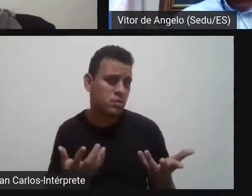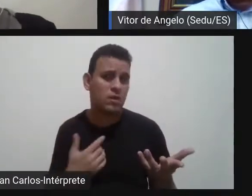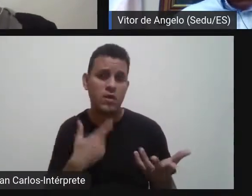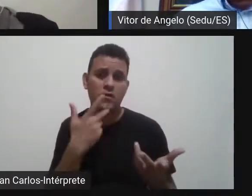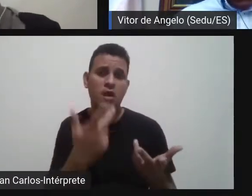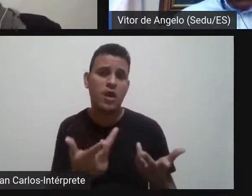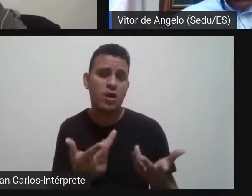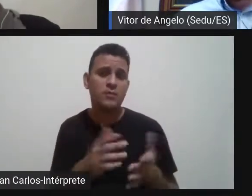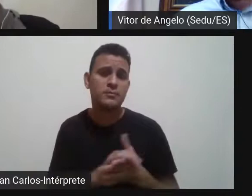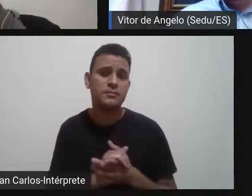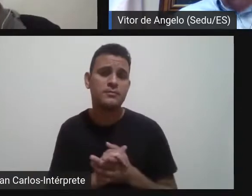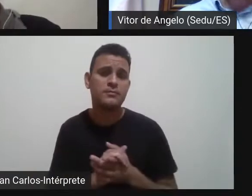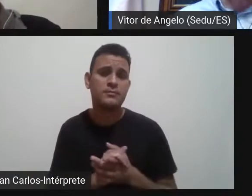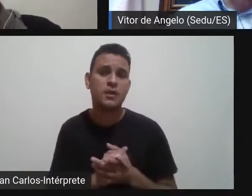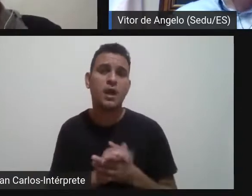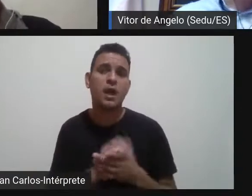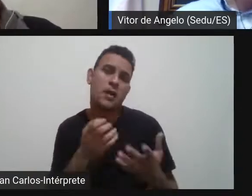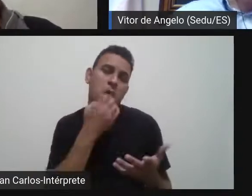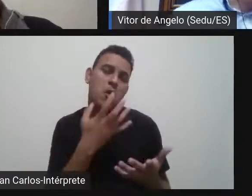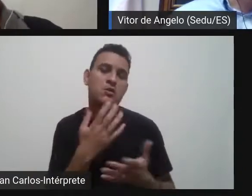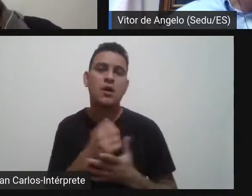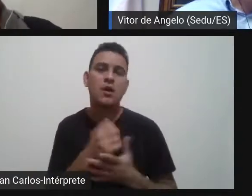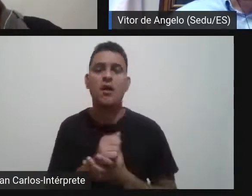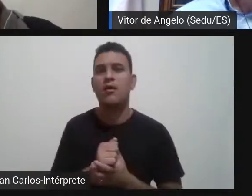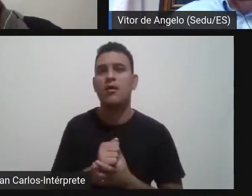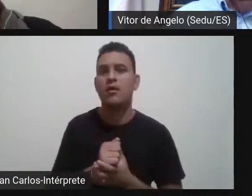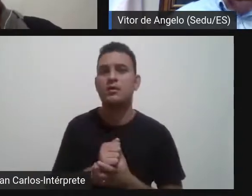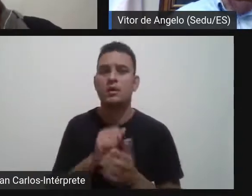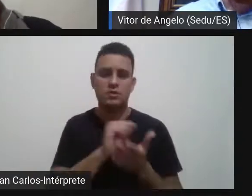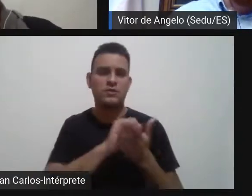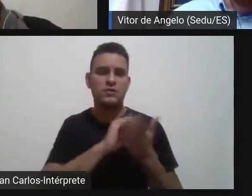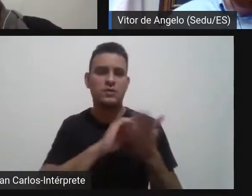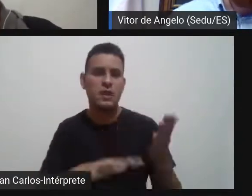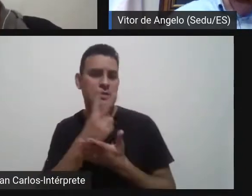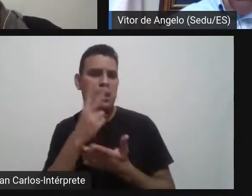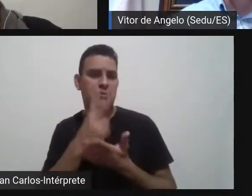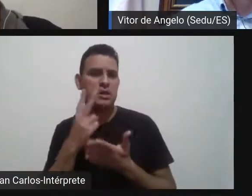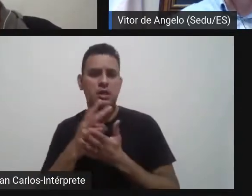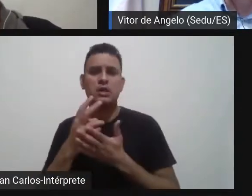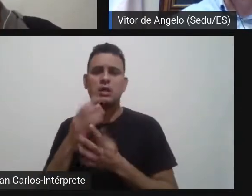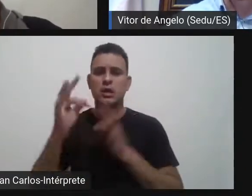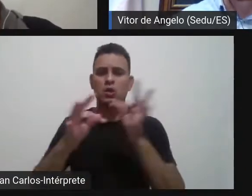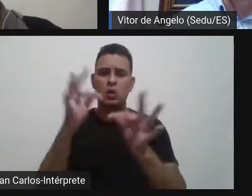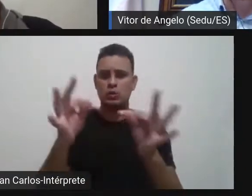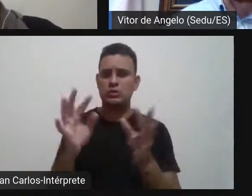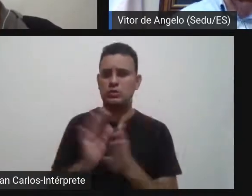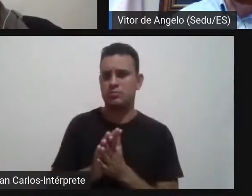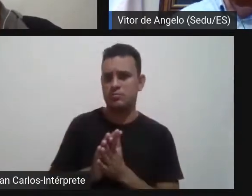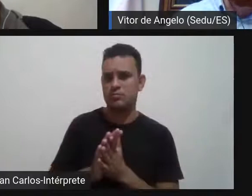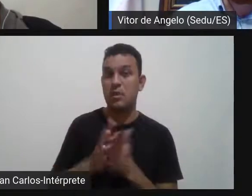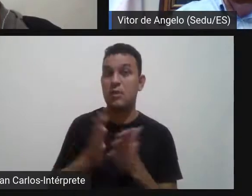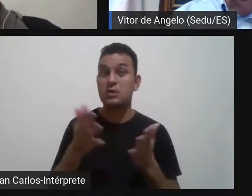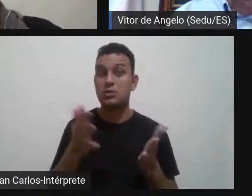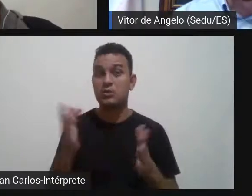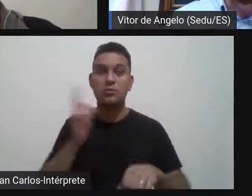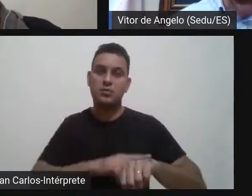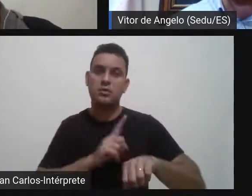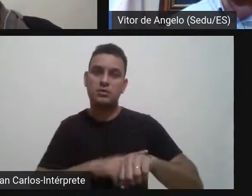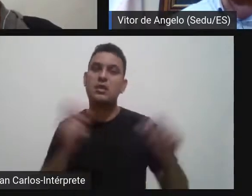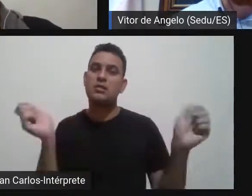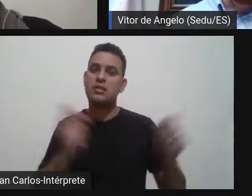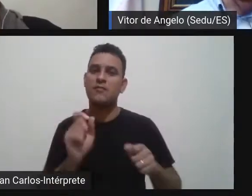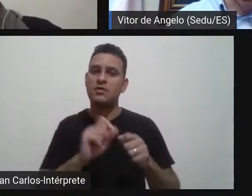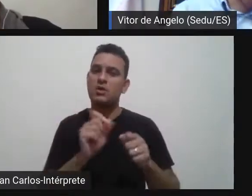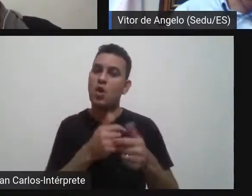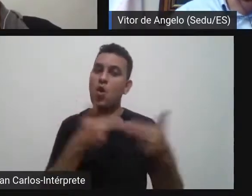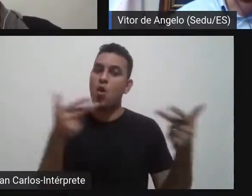fala que, bom, as APNPs, elas são sempre com tecnologia. Então, acho que o momento de hoje, como eu já disse antes, mostra que dá para fazer de uma outra